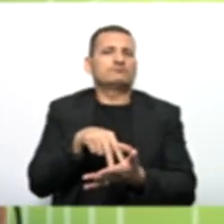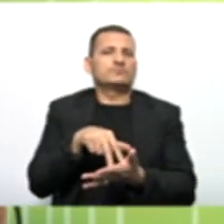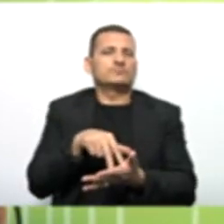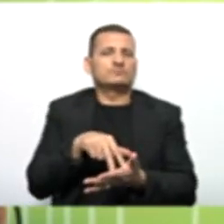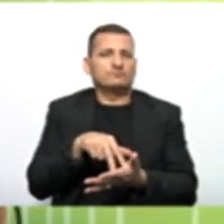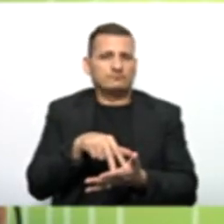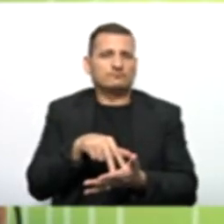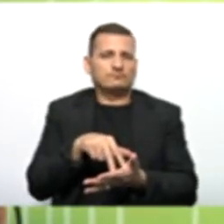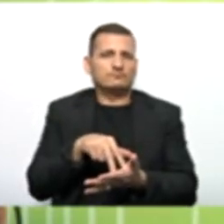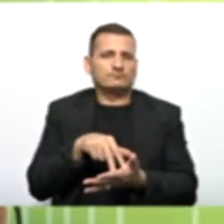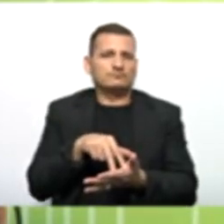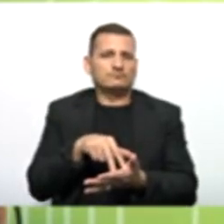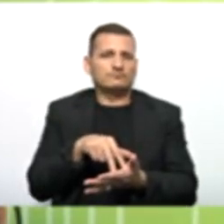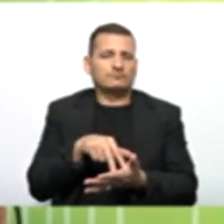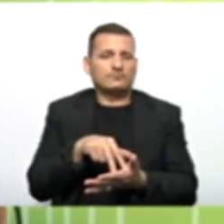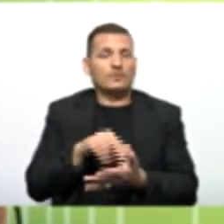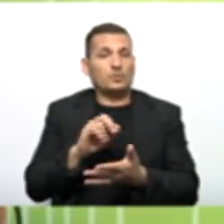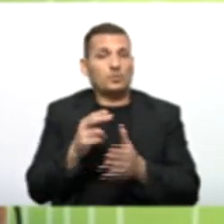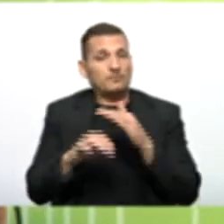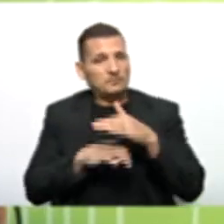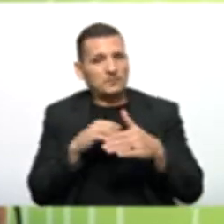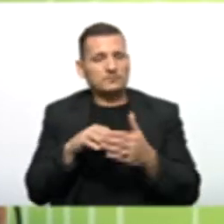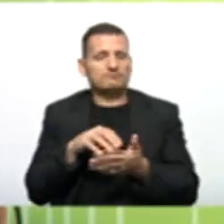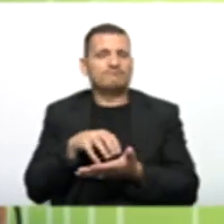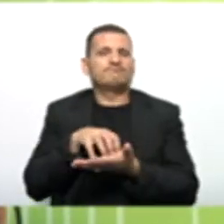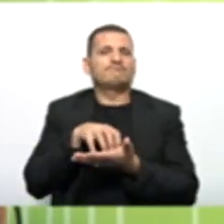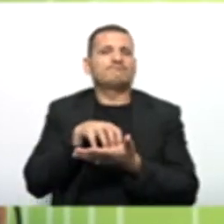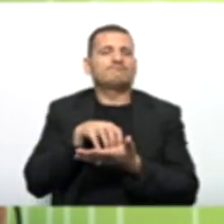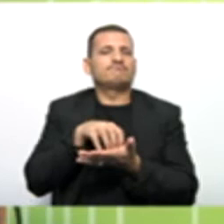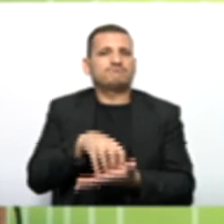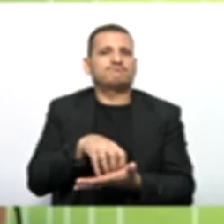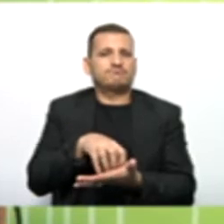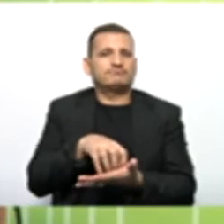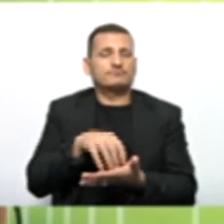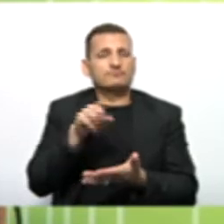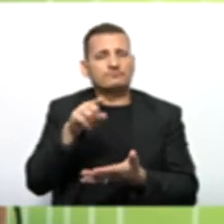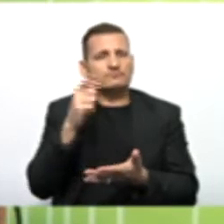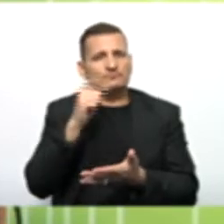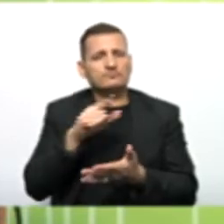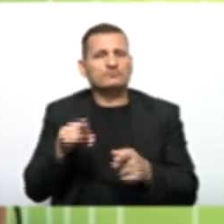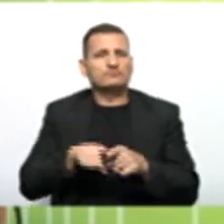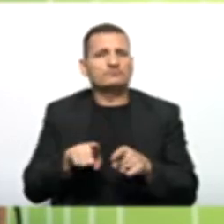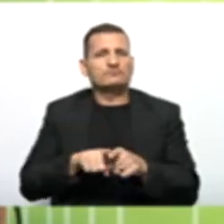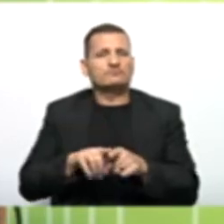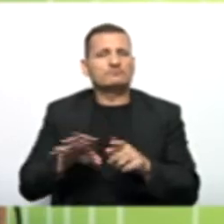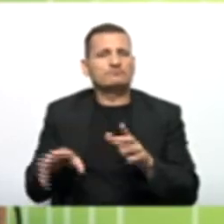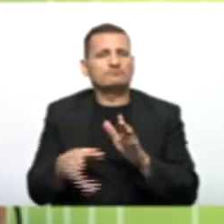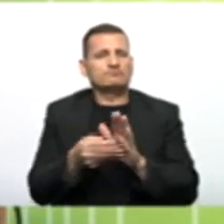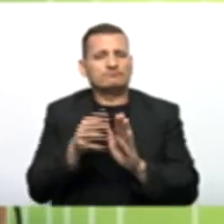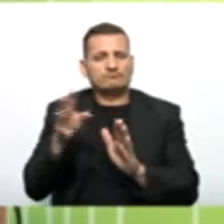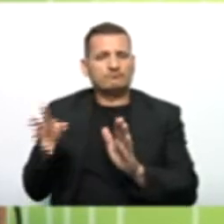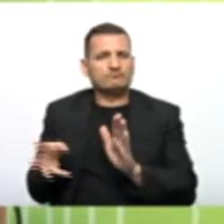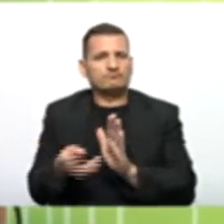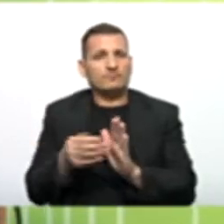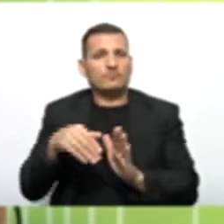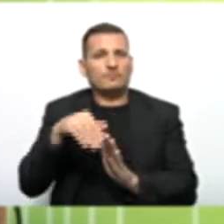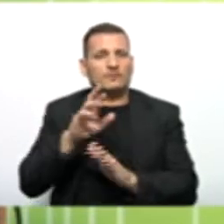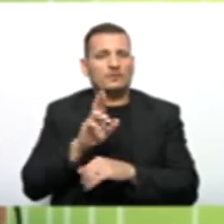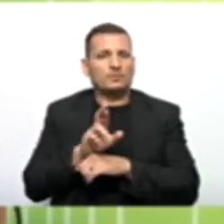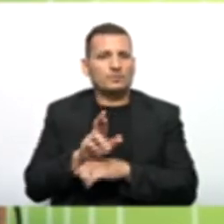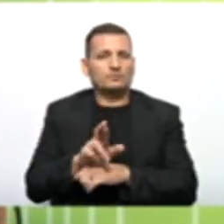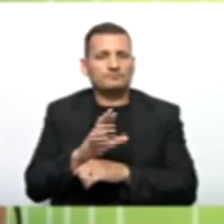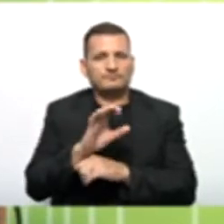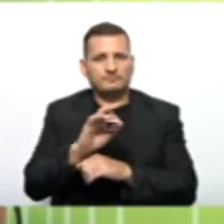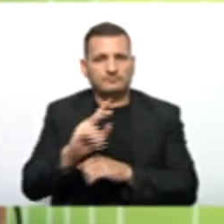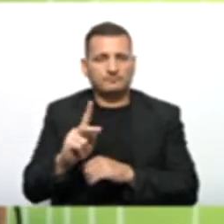mais favoráveis. Além disso, para que eu possa aí, agregar mais recursos para a minha cooperativa, para que eu possa avançar dentro